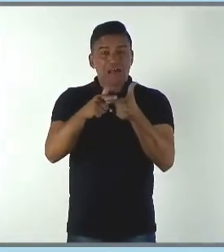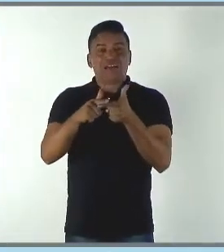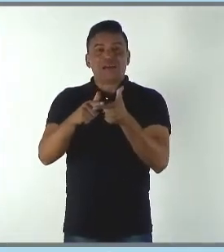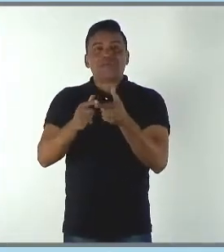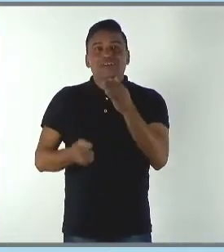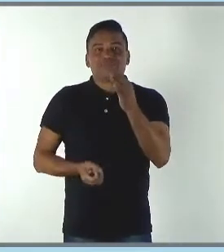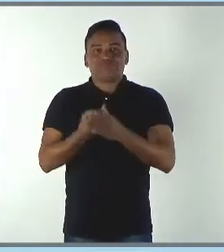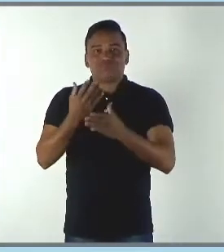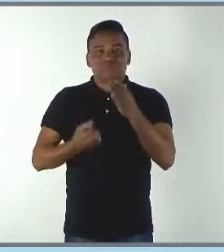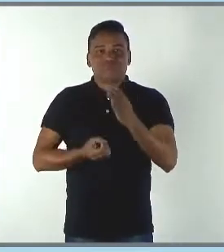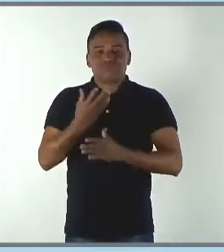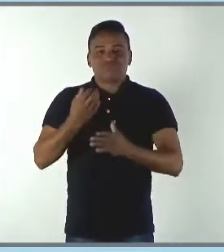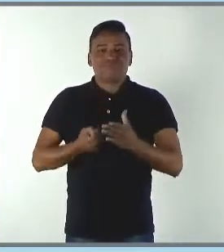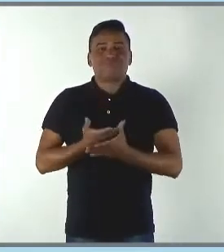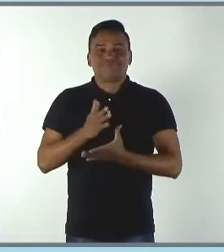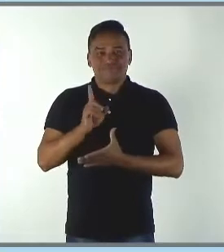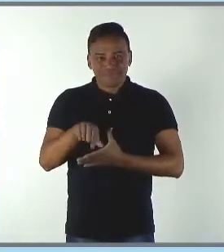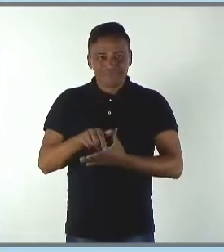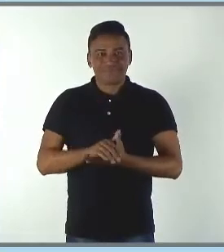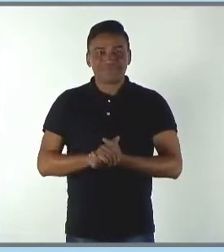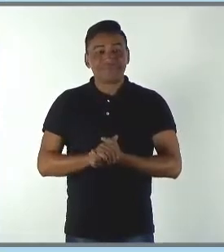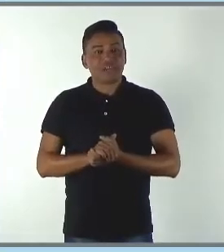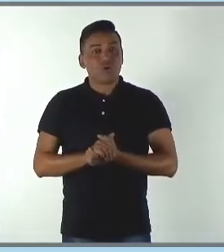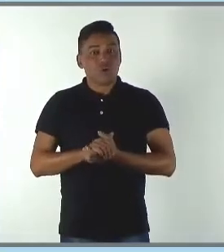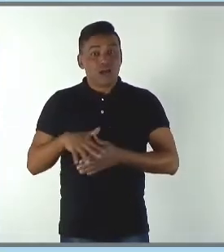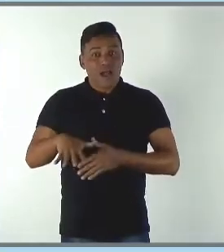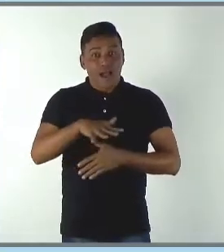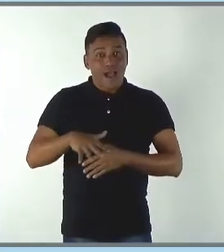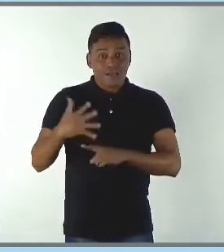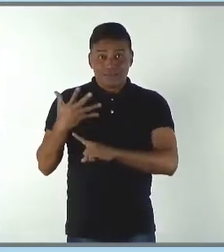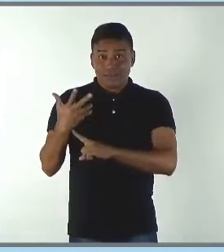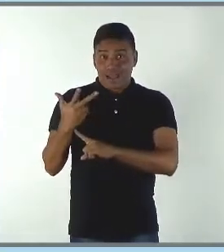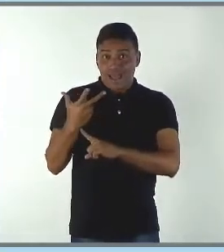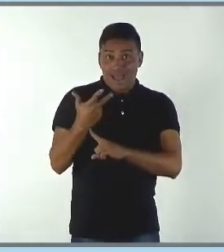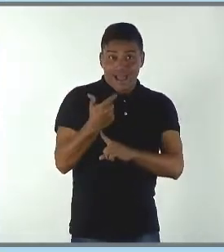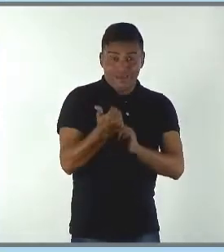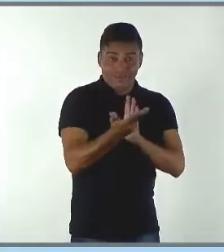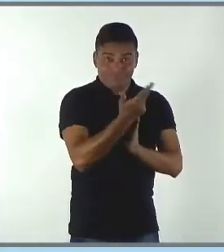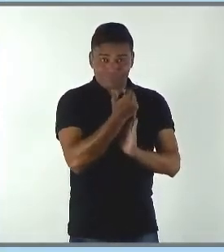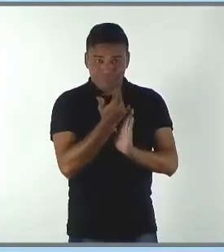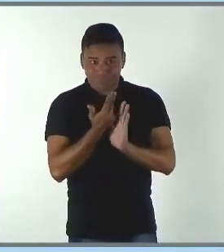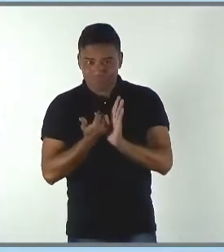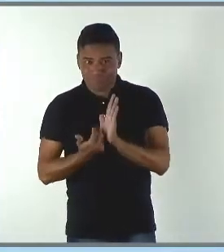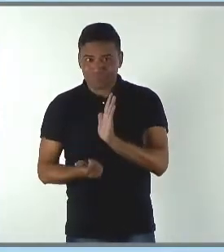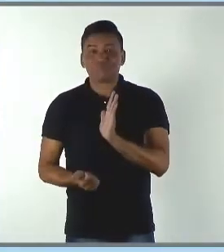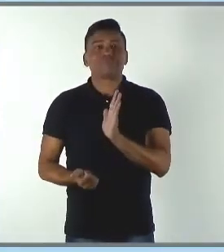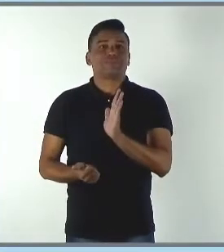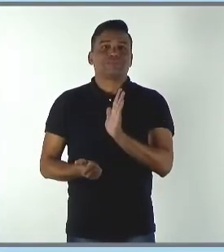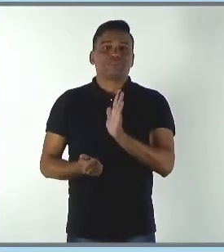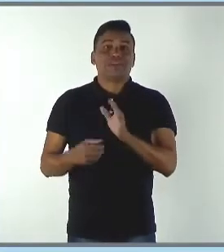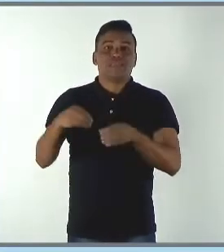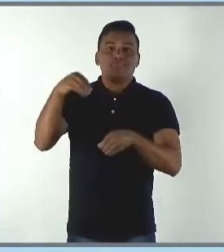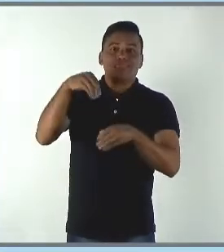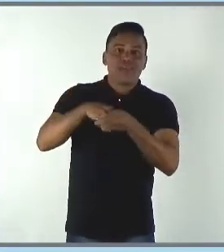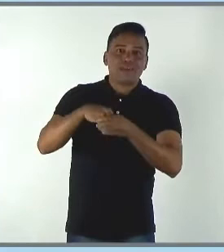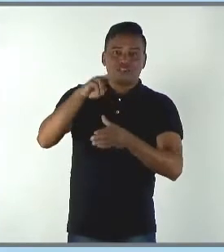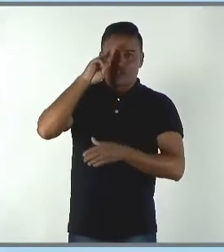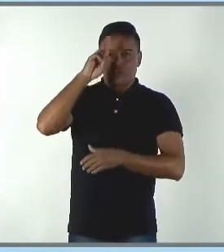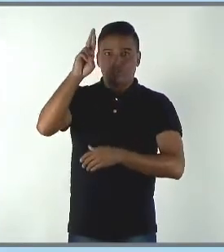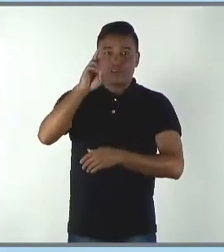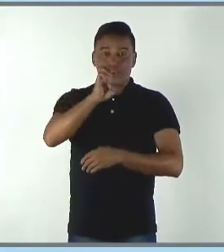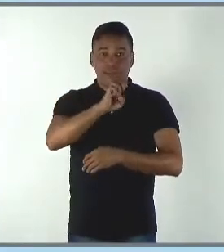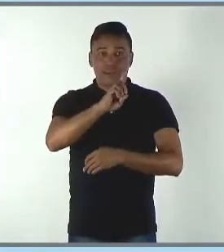formando, né, dentro do domínio das artes gráficas, dentro do domínio da direção de uma editora, que ela depois